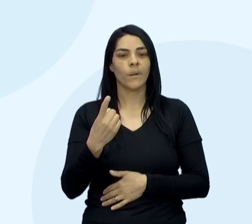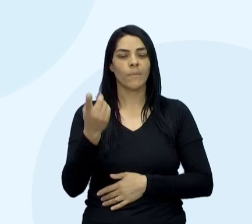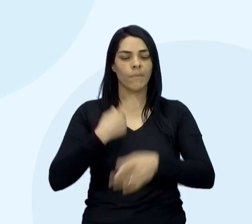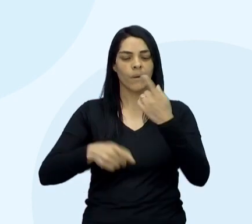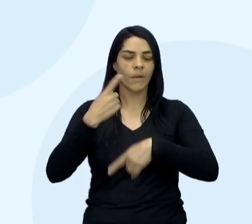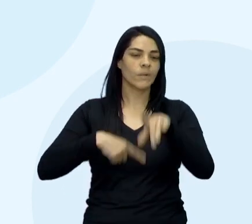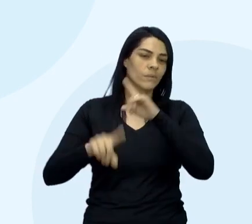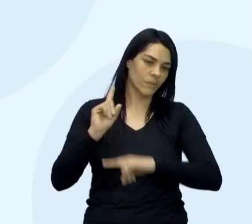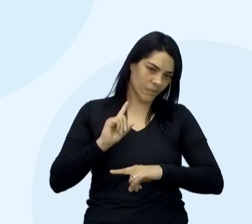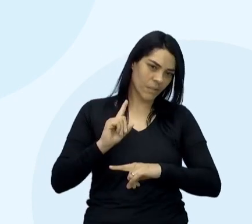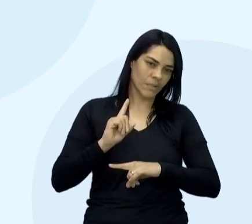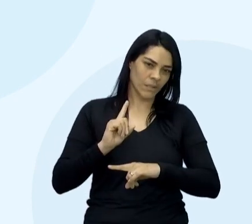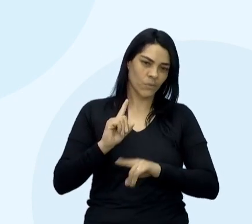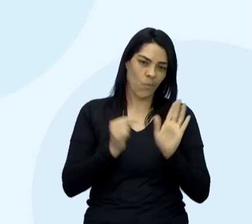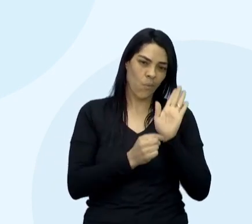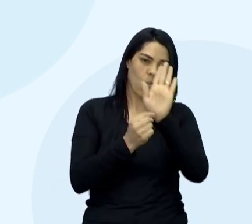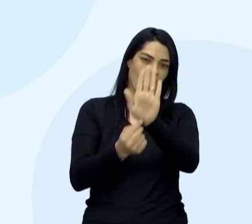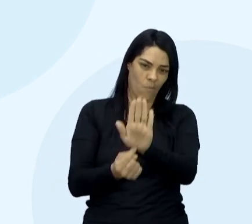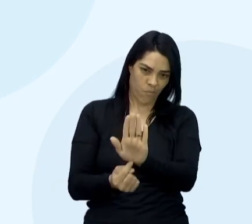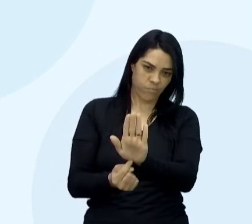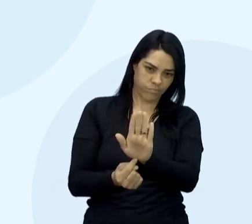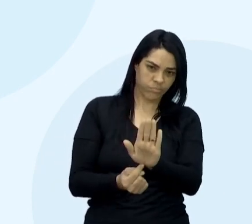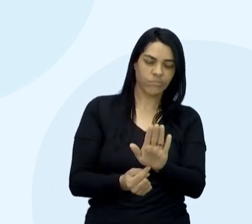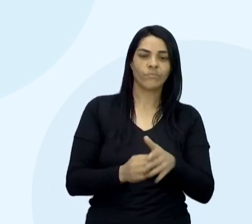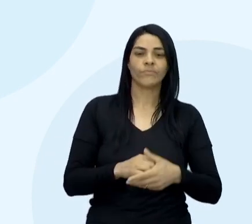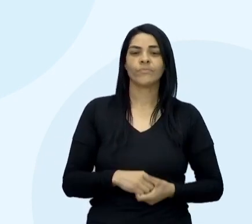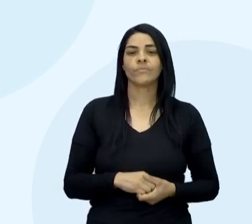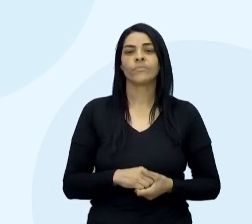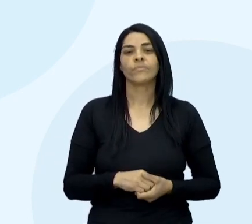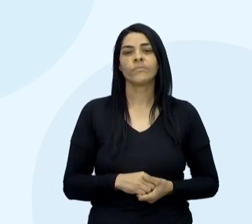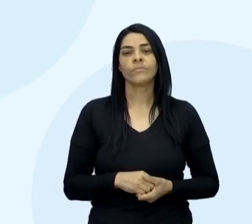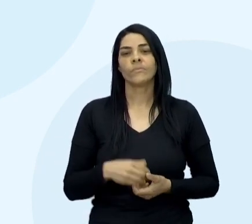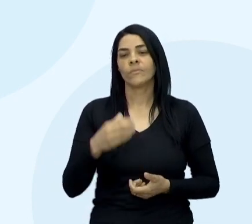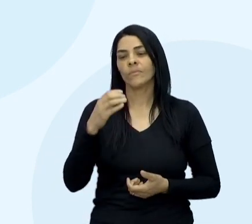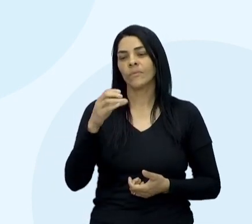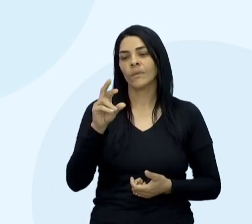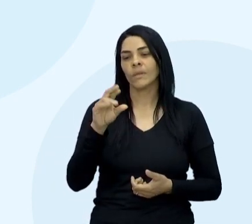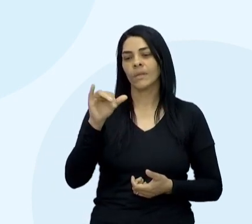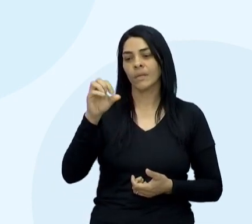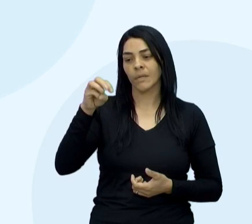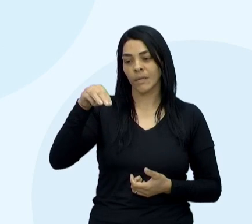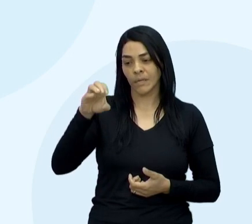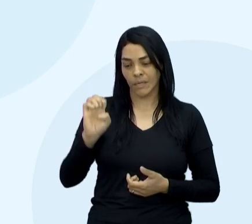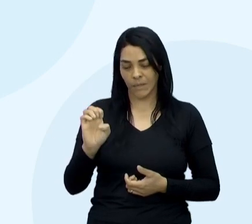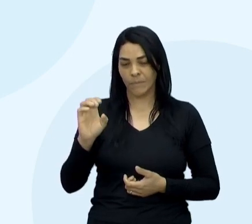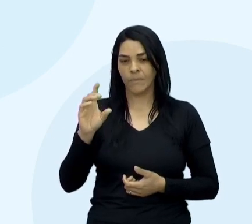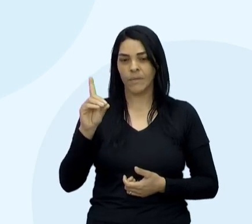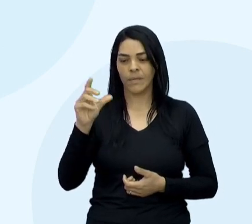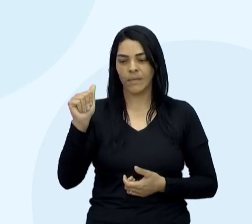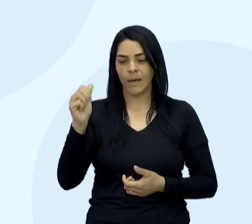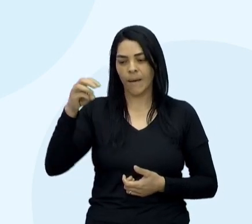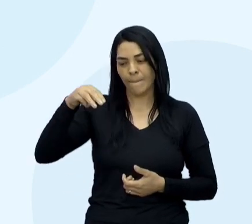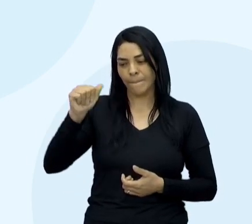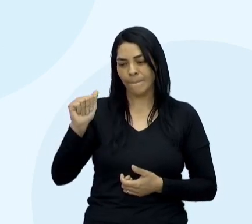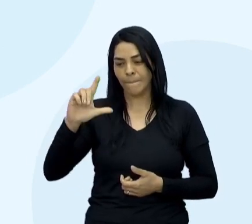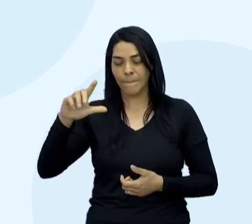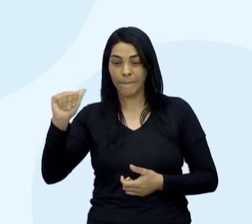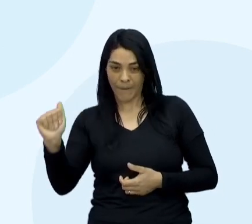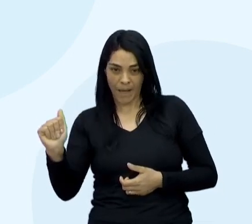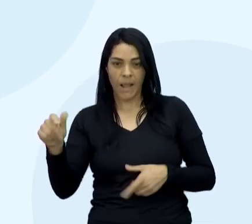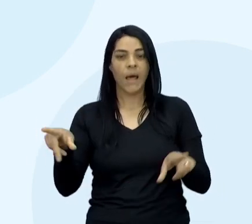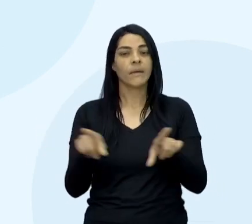800 exibições no Rio. 800 exibições no Rio. O Crime da Mala, outro filme nacional. O Crime da Mala, de Francisco Serrador,